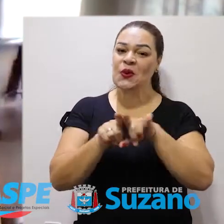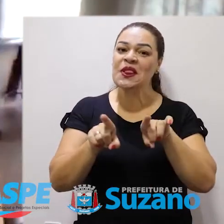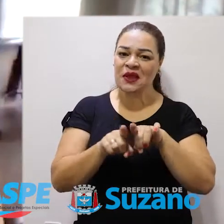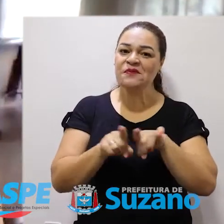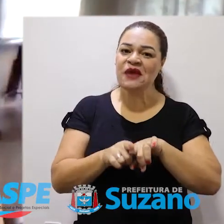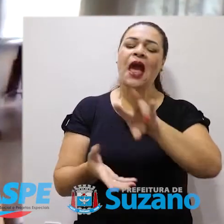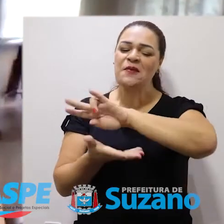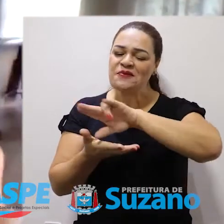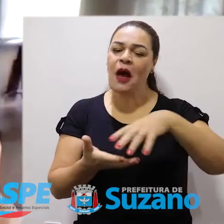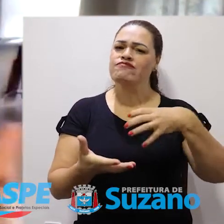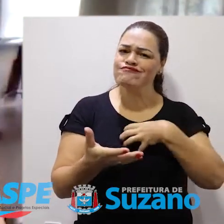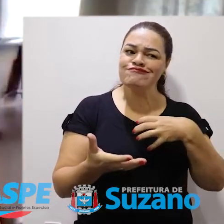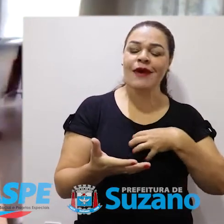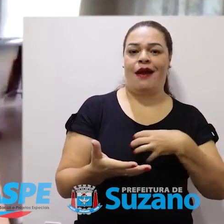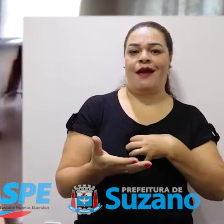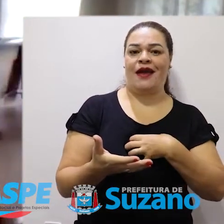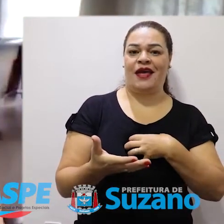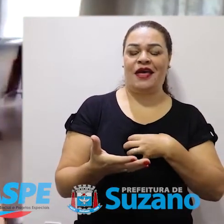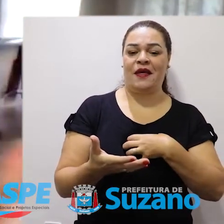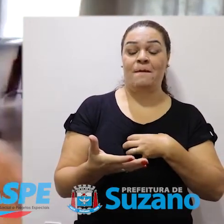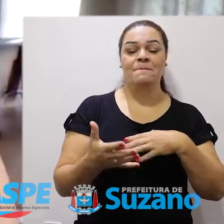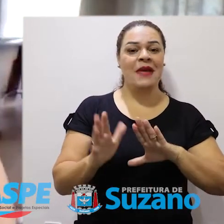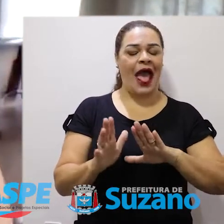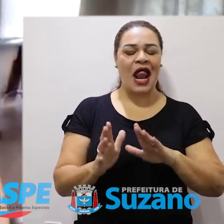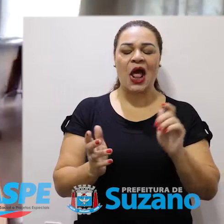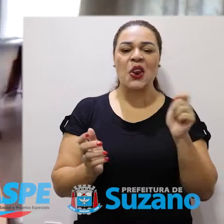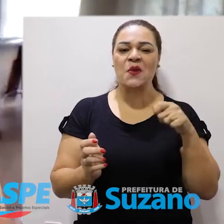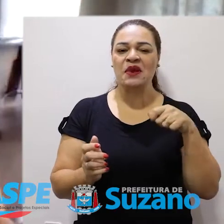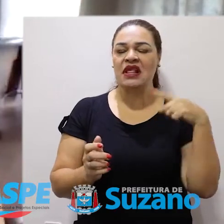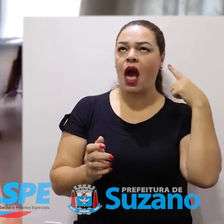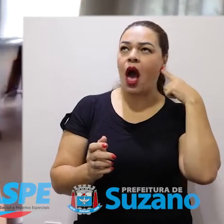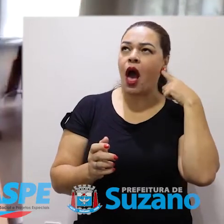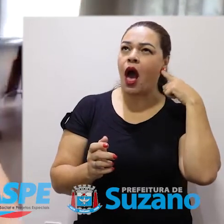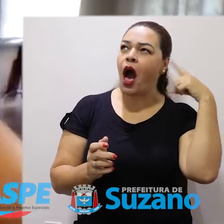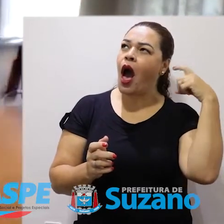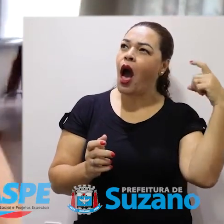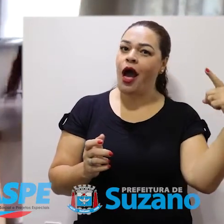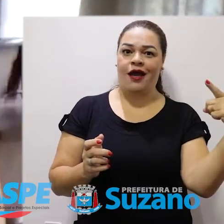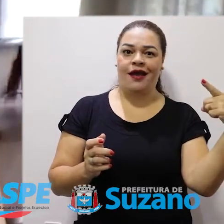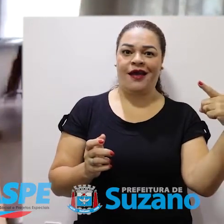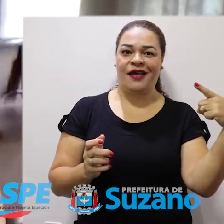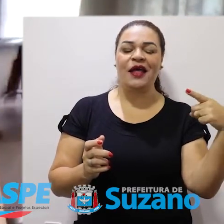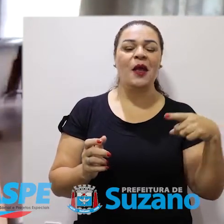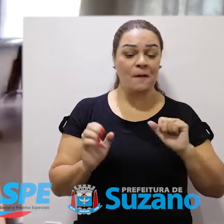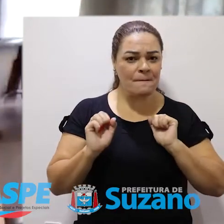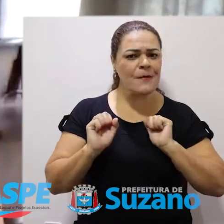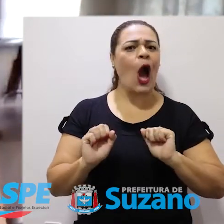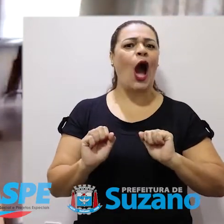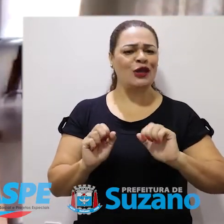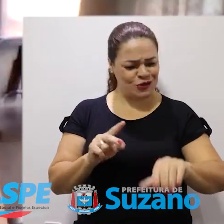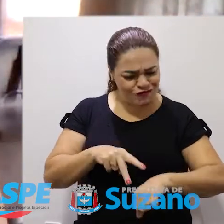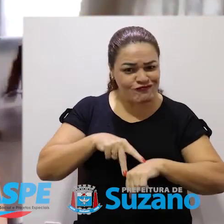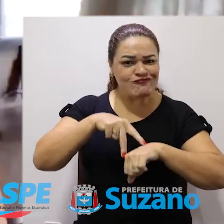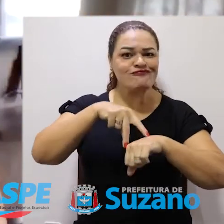constituir multissensorialmente, sem contar com o sentido da audição necessariamente para ser no mundo, né?